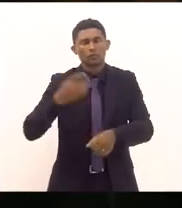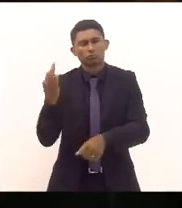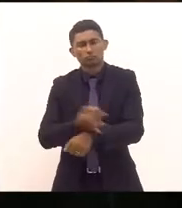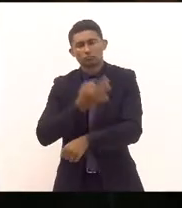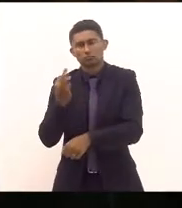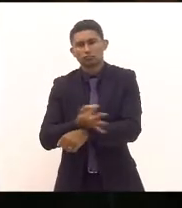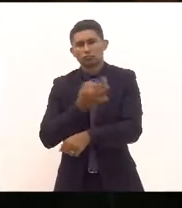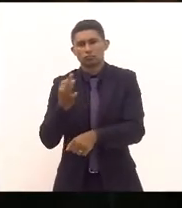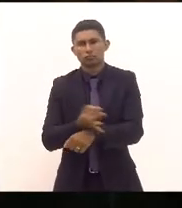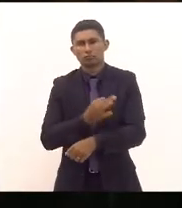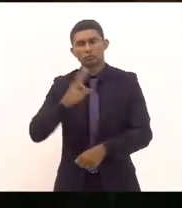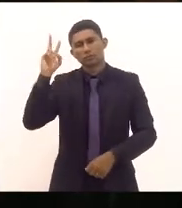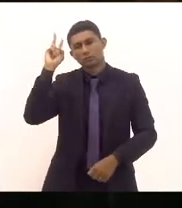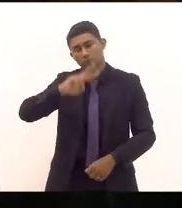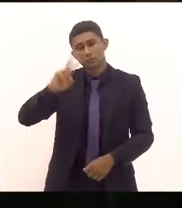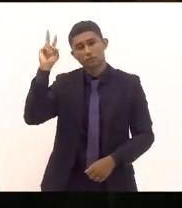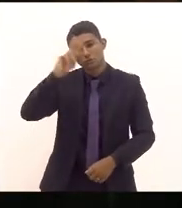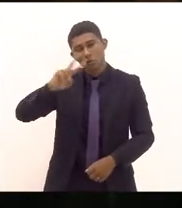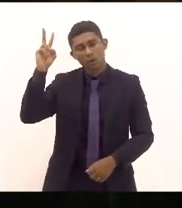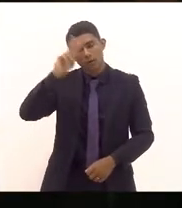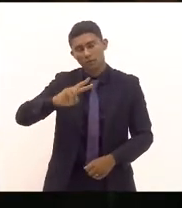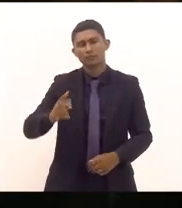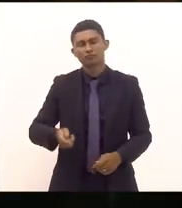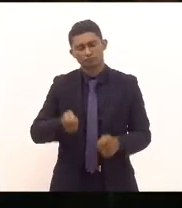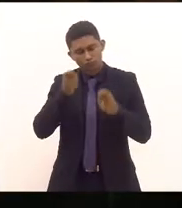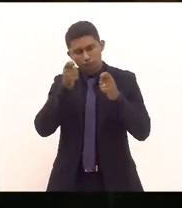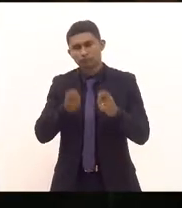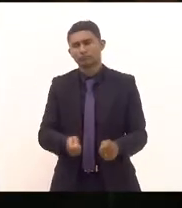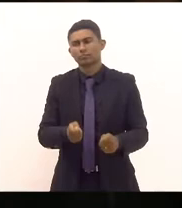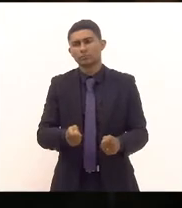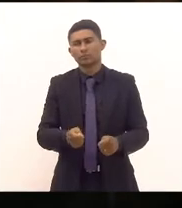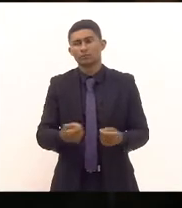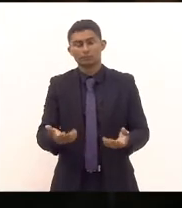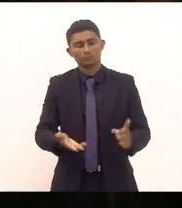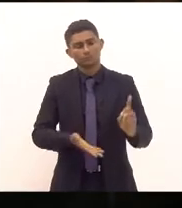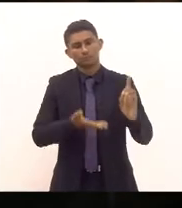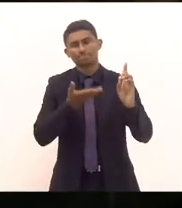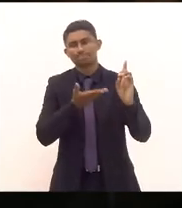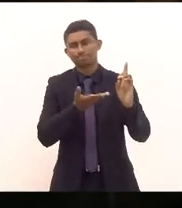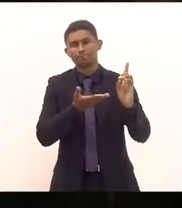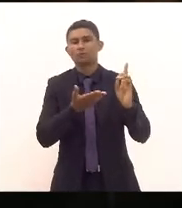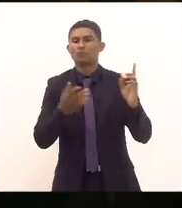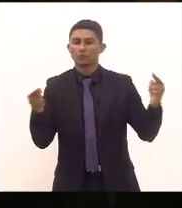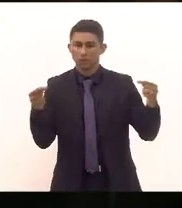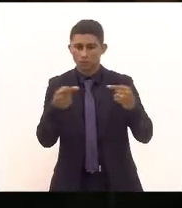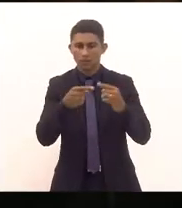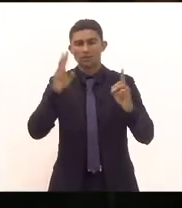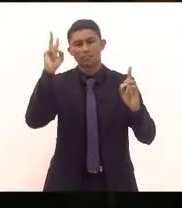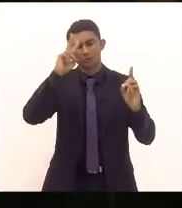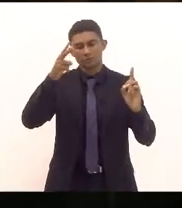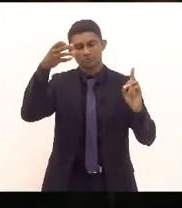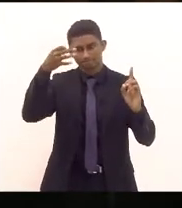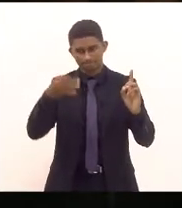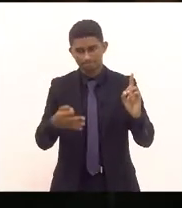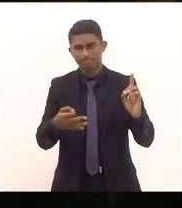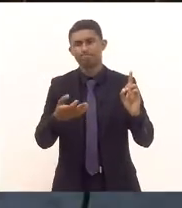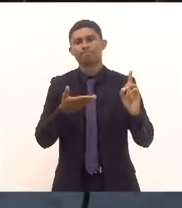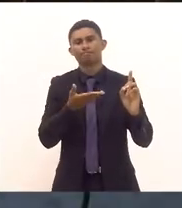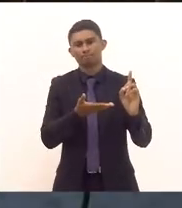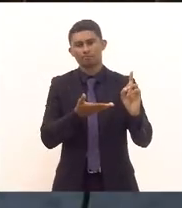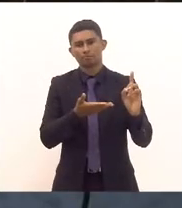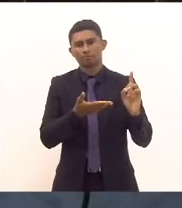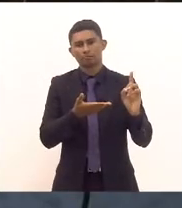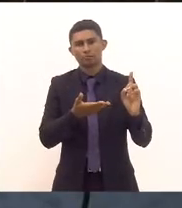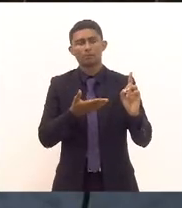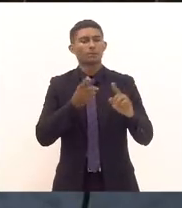é uma história de afirmação e você Paulinho Faz parte dessa história Faz parte